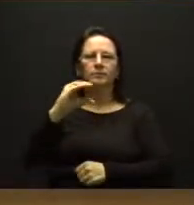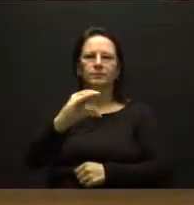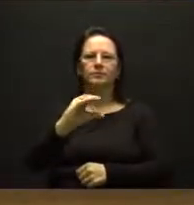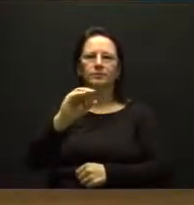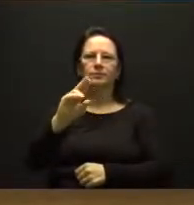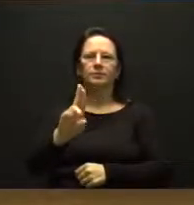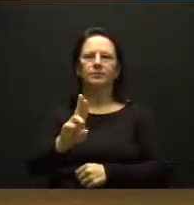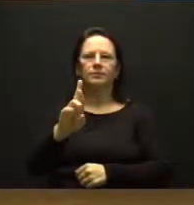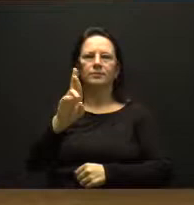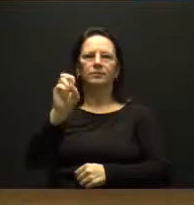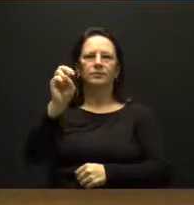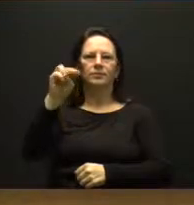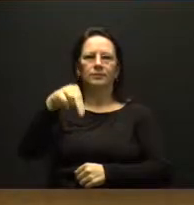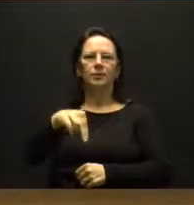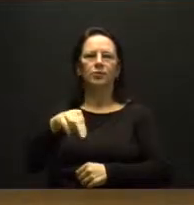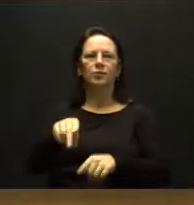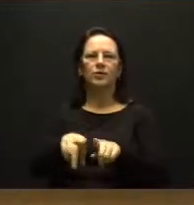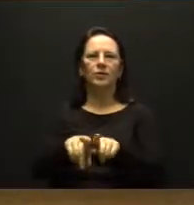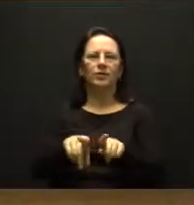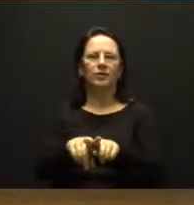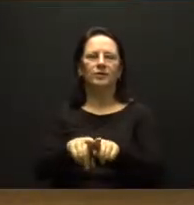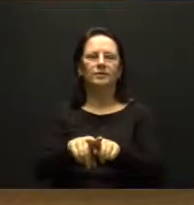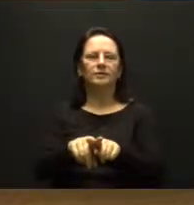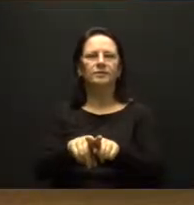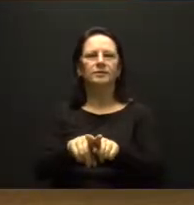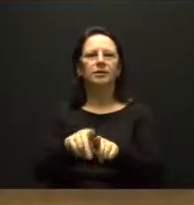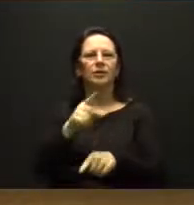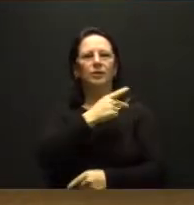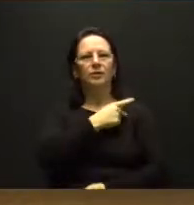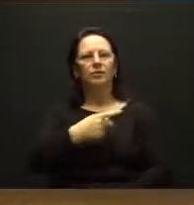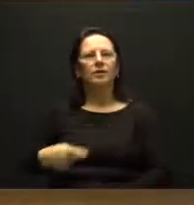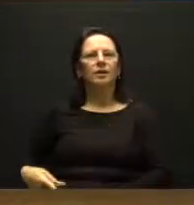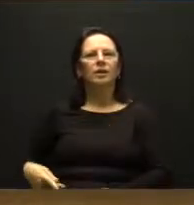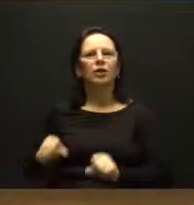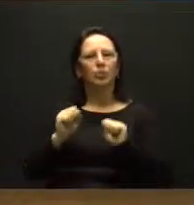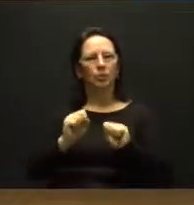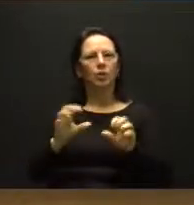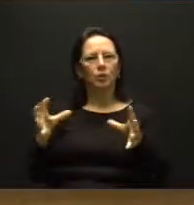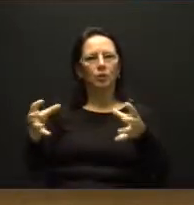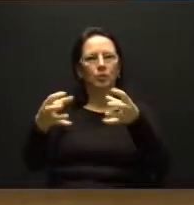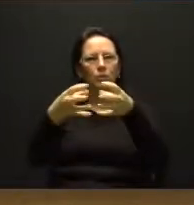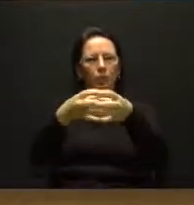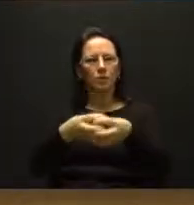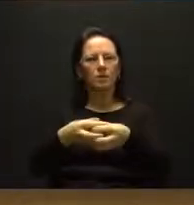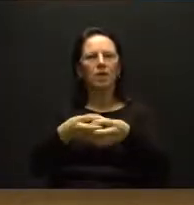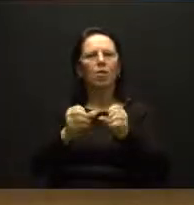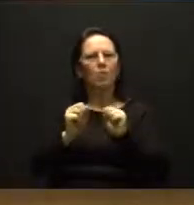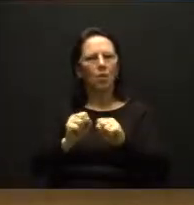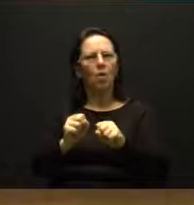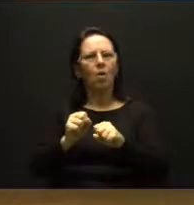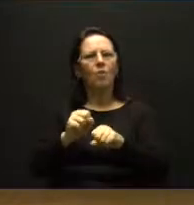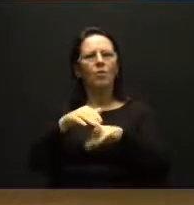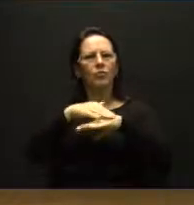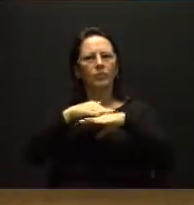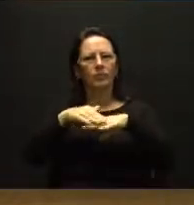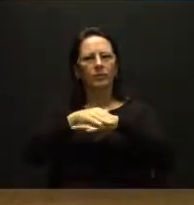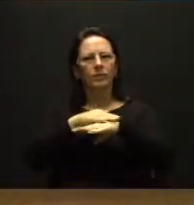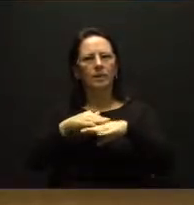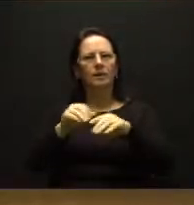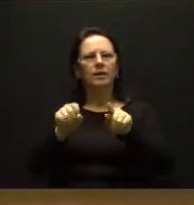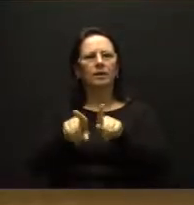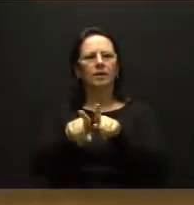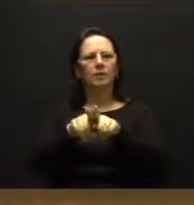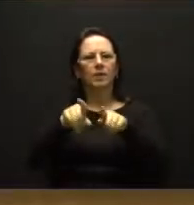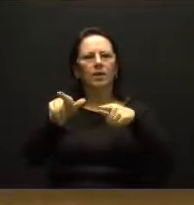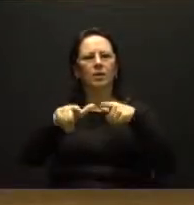ao presidente que recebeu uma comissão pra você poder também está falando um pouco do trabalho